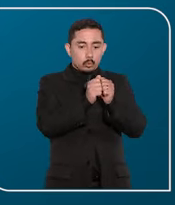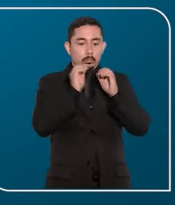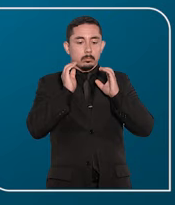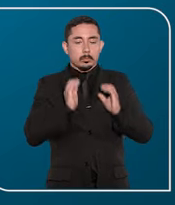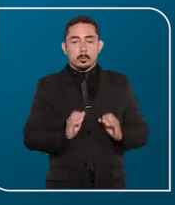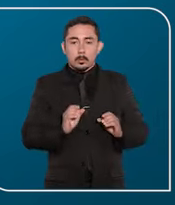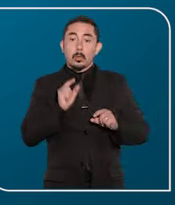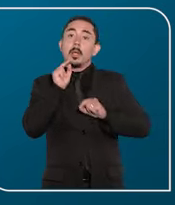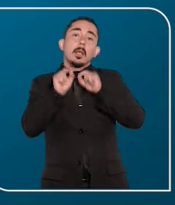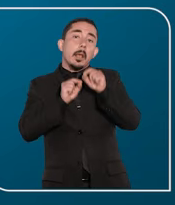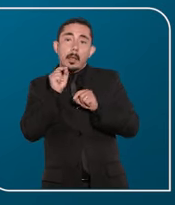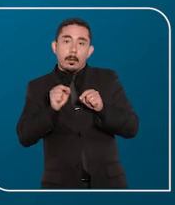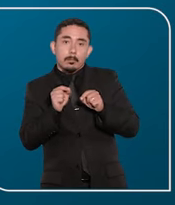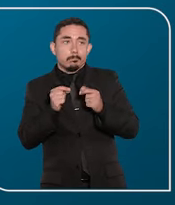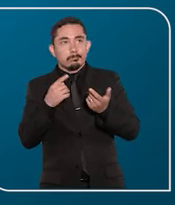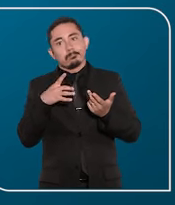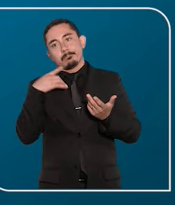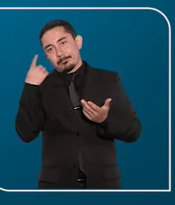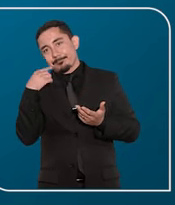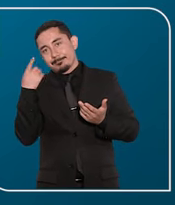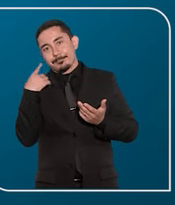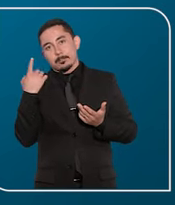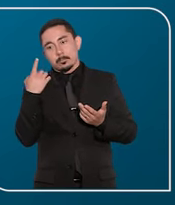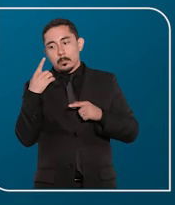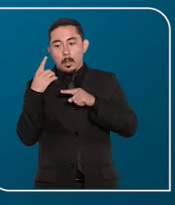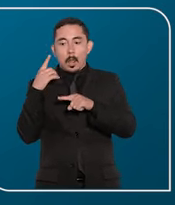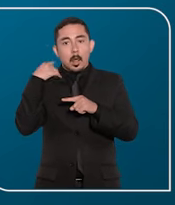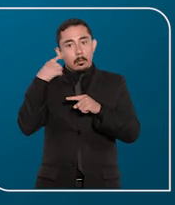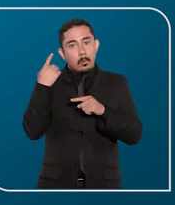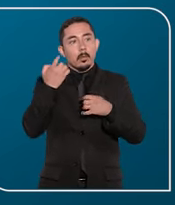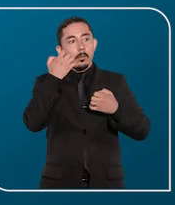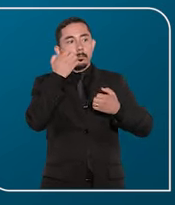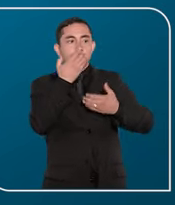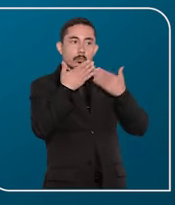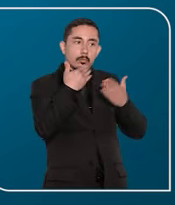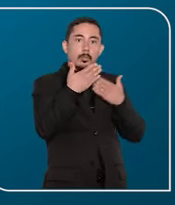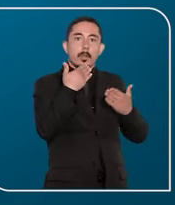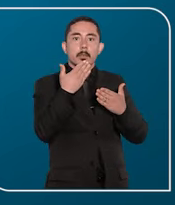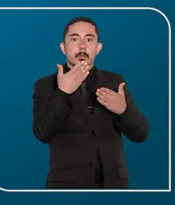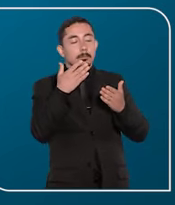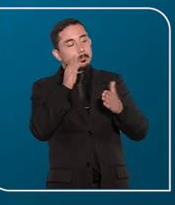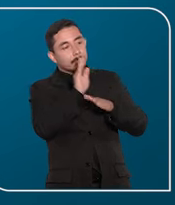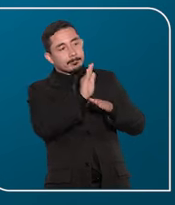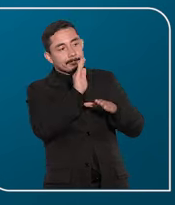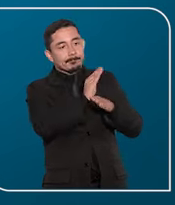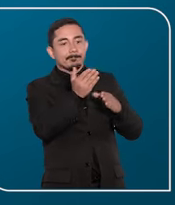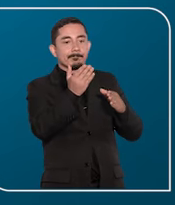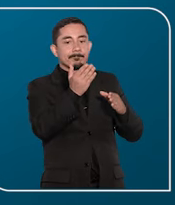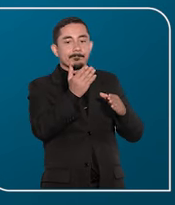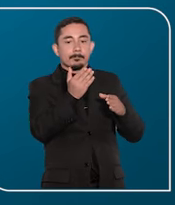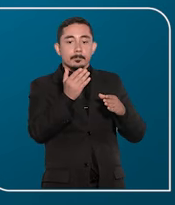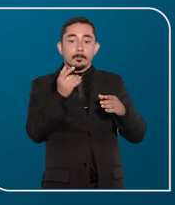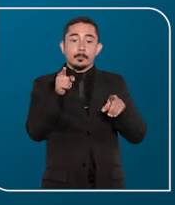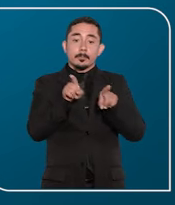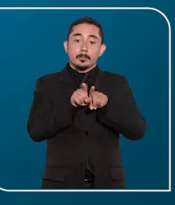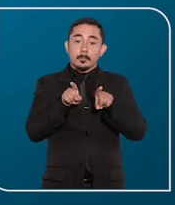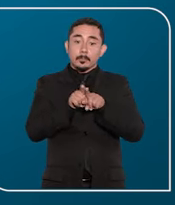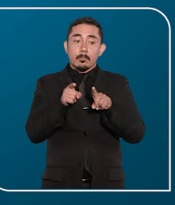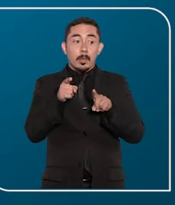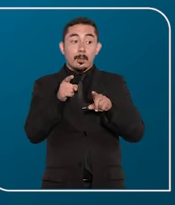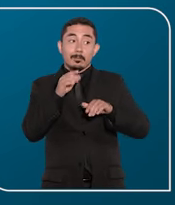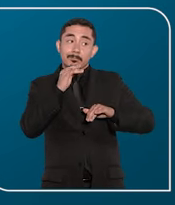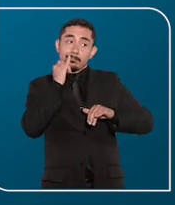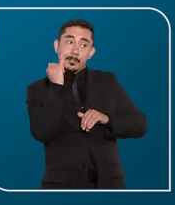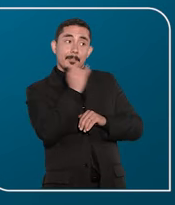com o cidadão é o advogado. O advogado conversa, o advogado consola, o advogado dá para ele notícias boas e